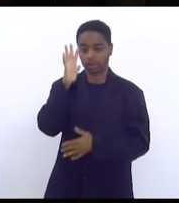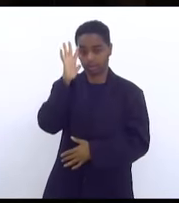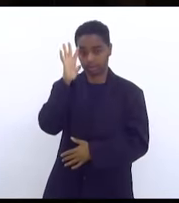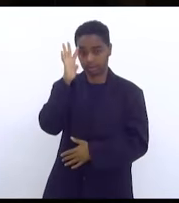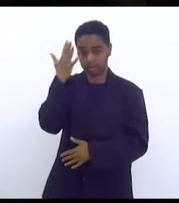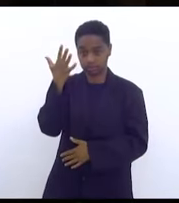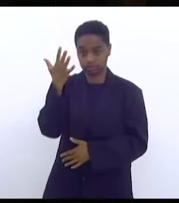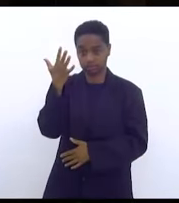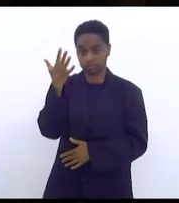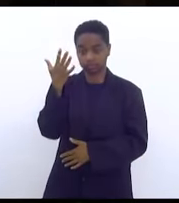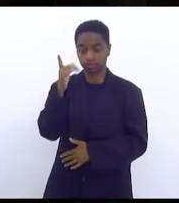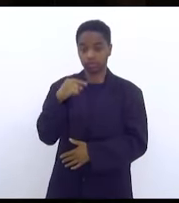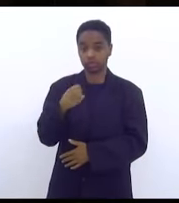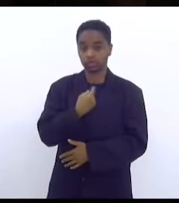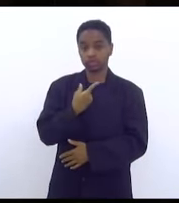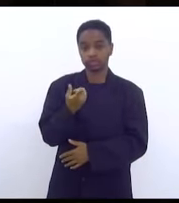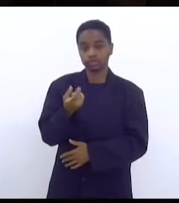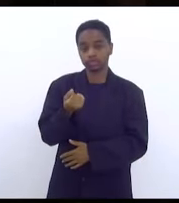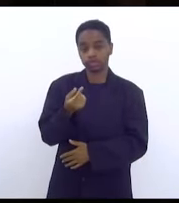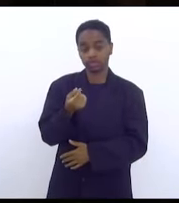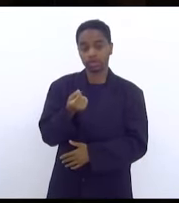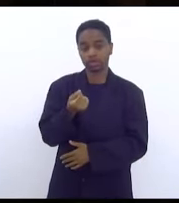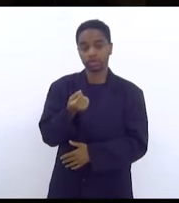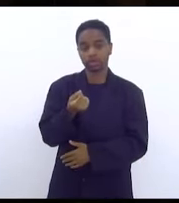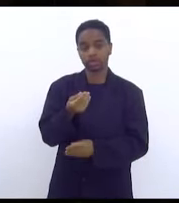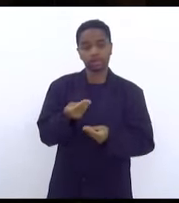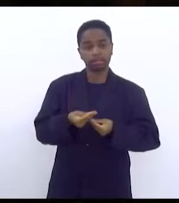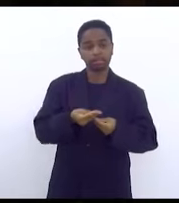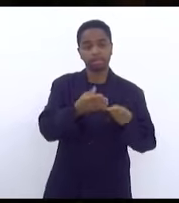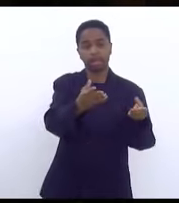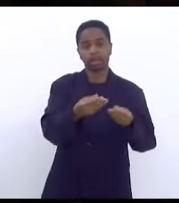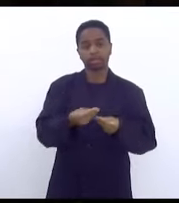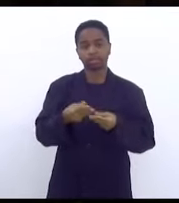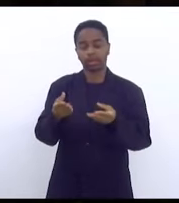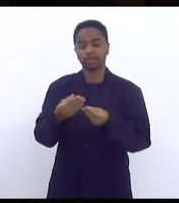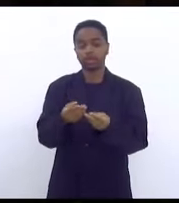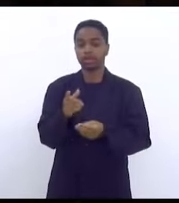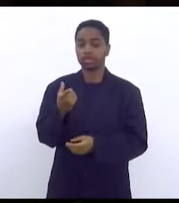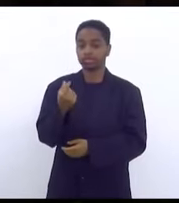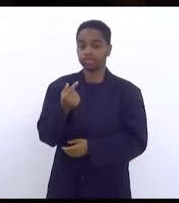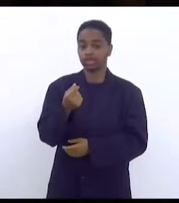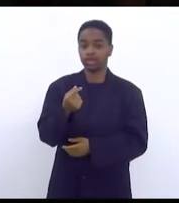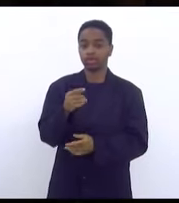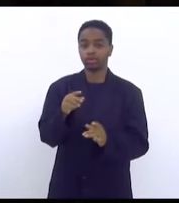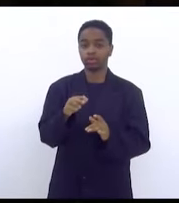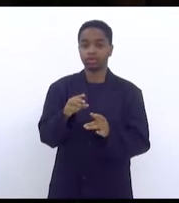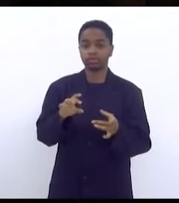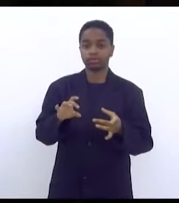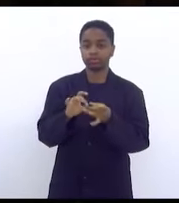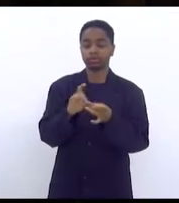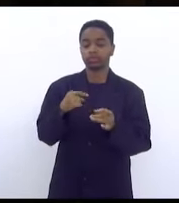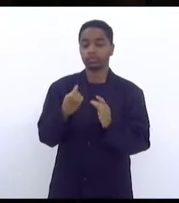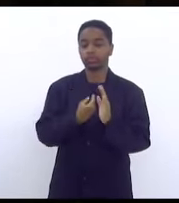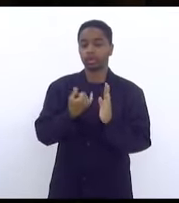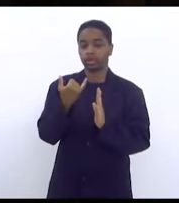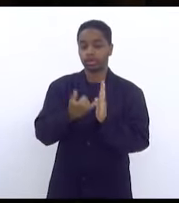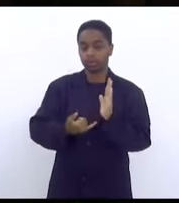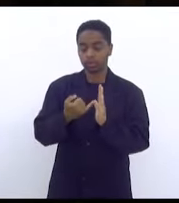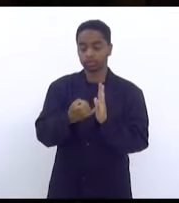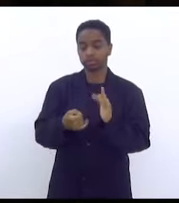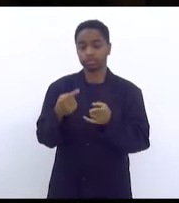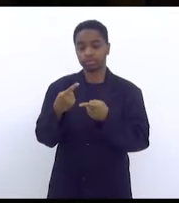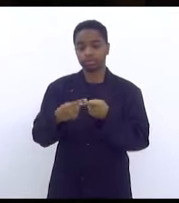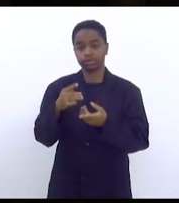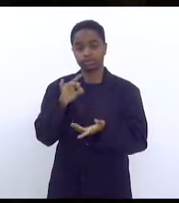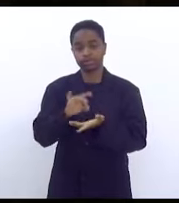dar nosso dinheiro, dar o dinheiro fruto dos nossos impostos, quando, na verdade, a gente tem